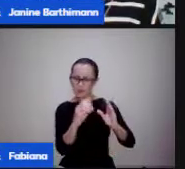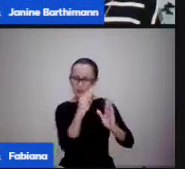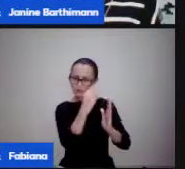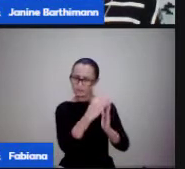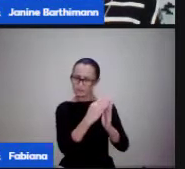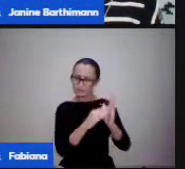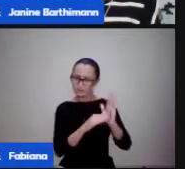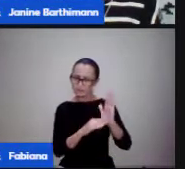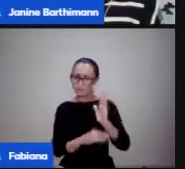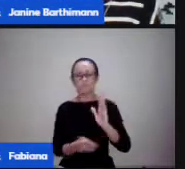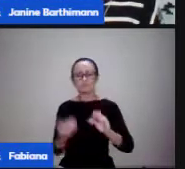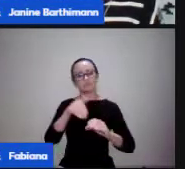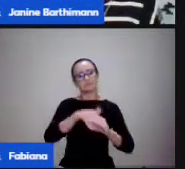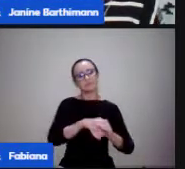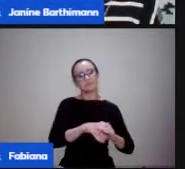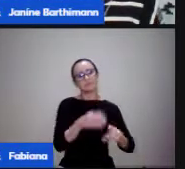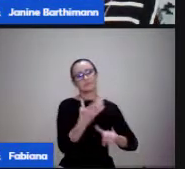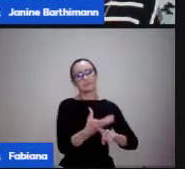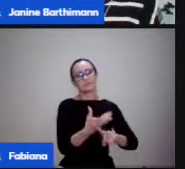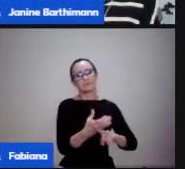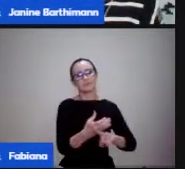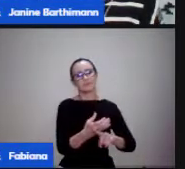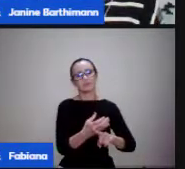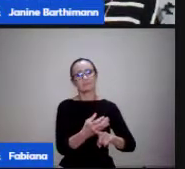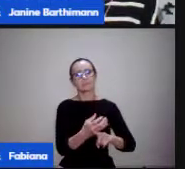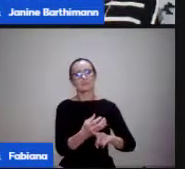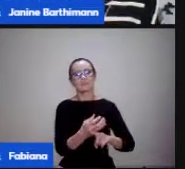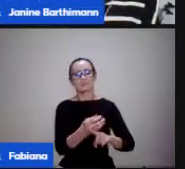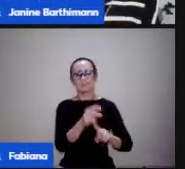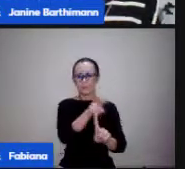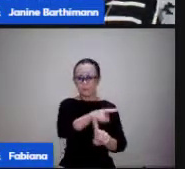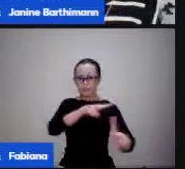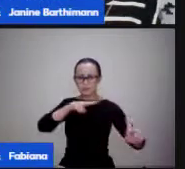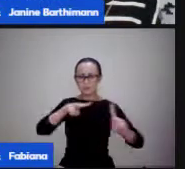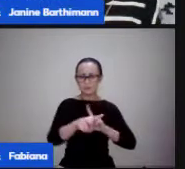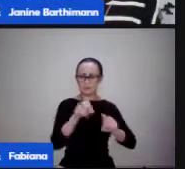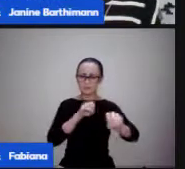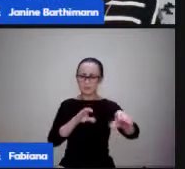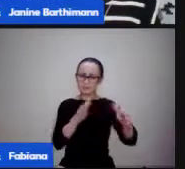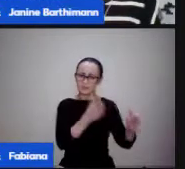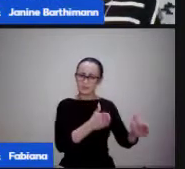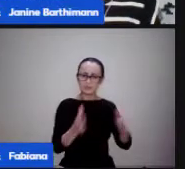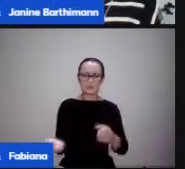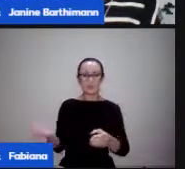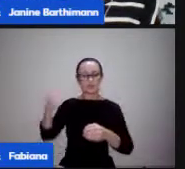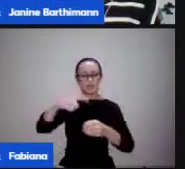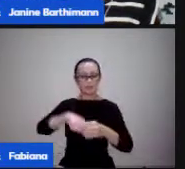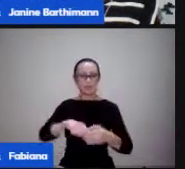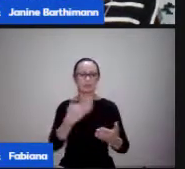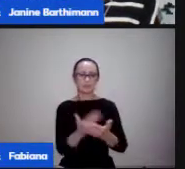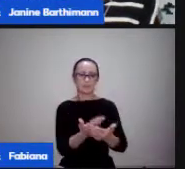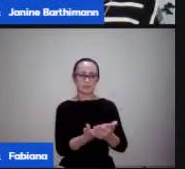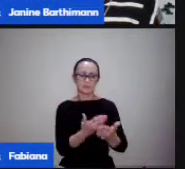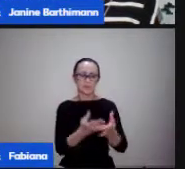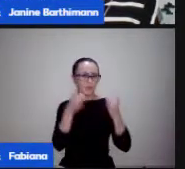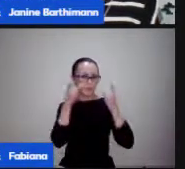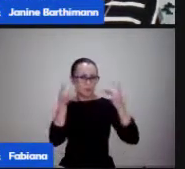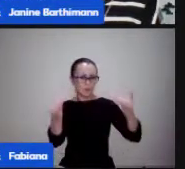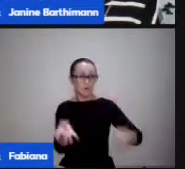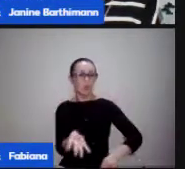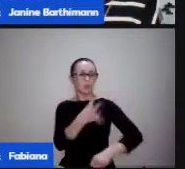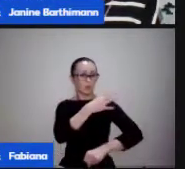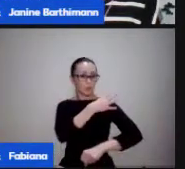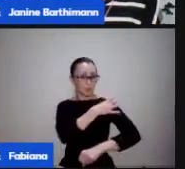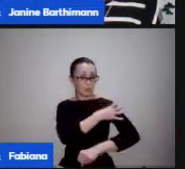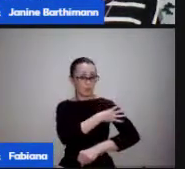interdisciplinar, na perspectiva do ensino escalonado, na retomada das aulas presenciais do quarto ano do